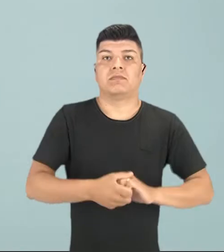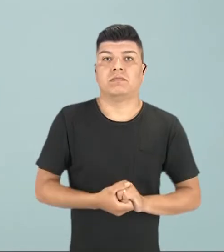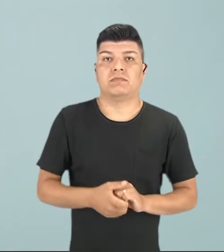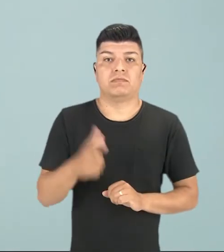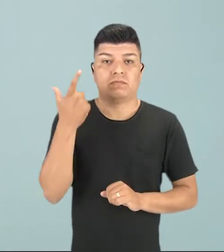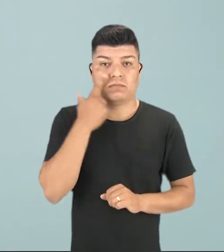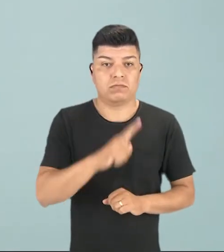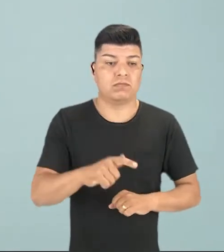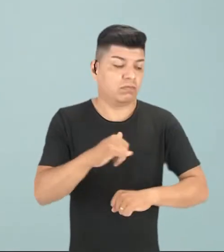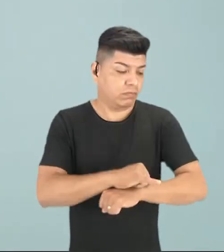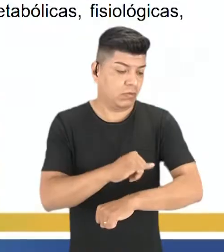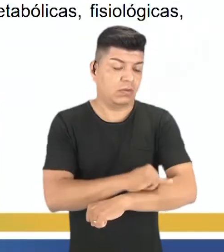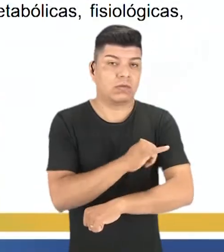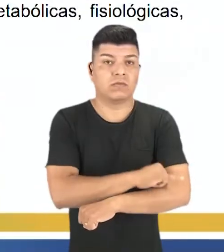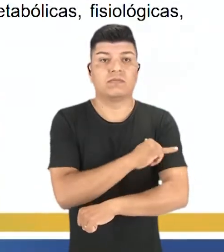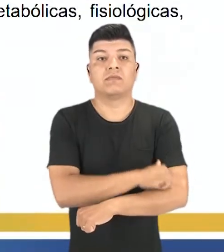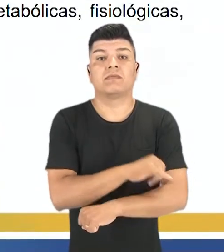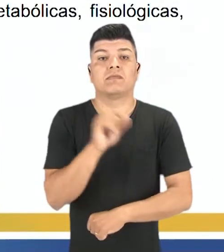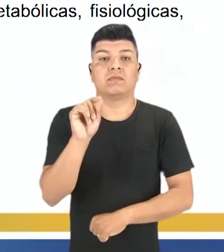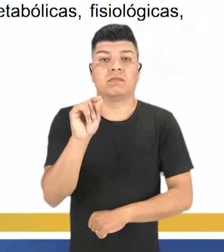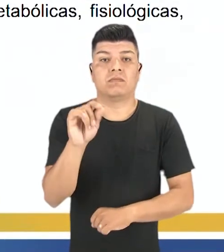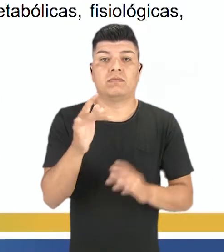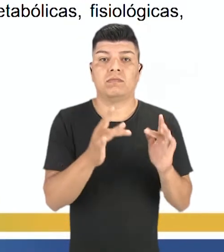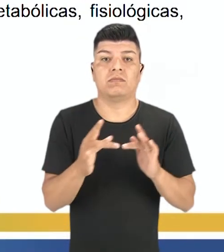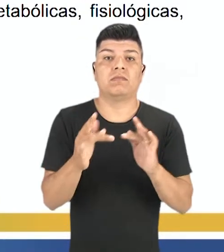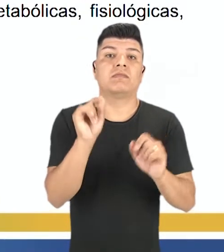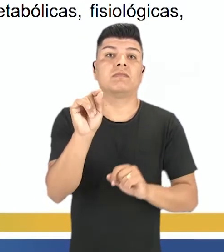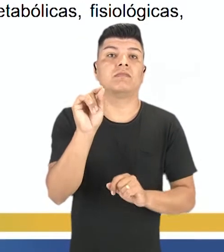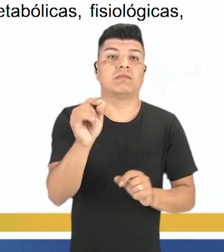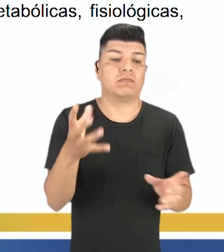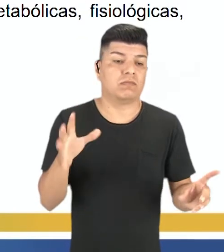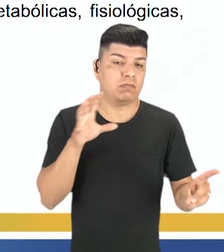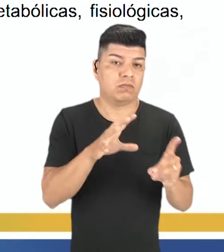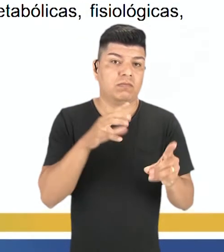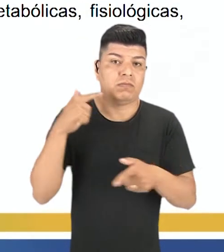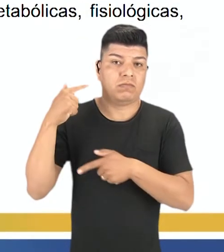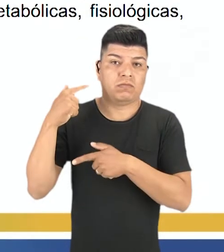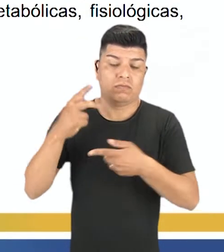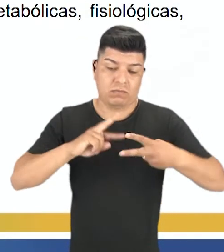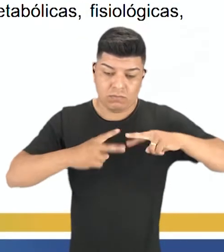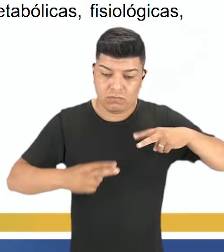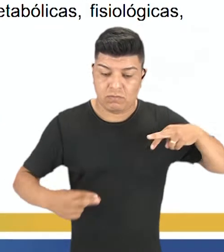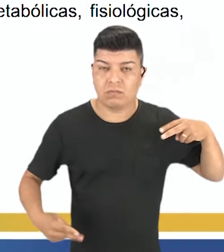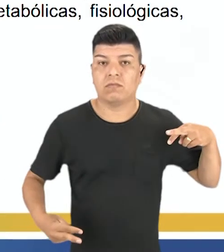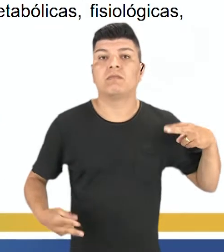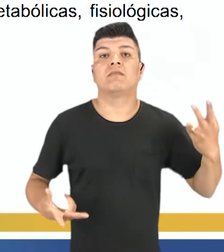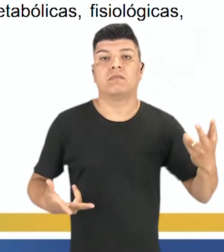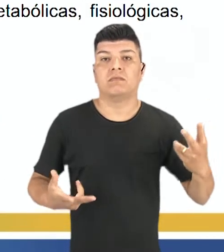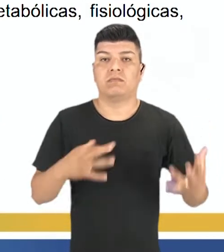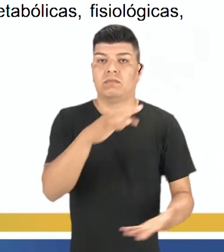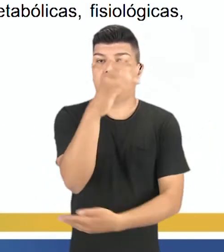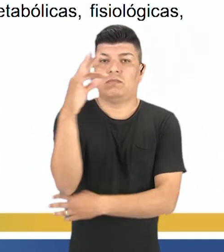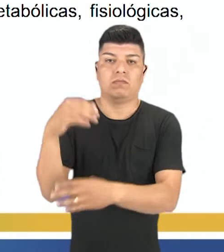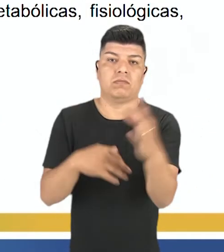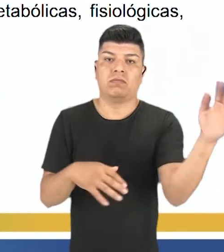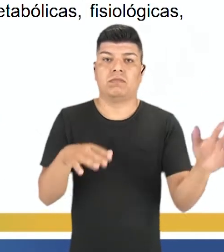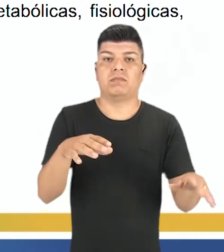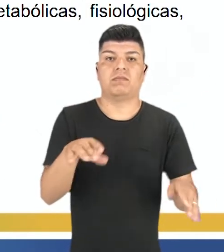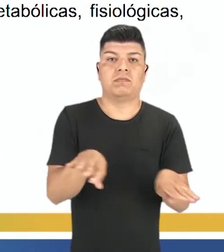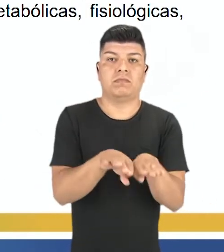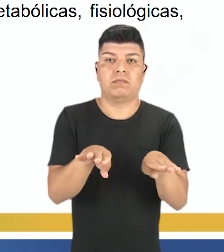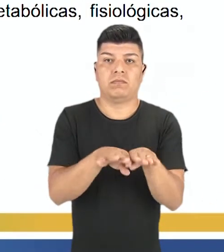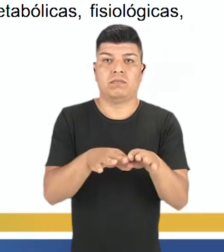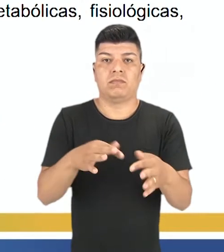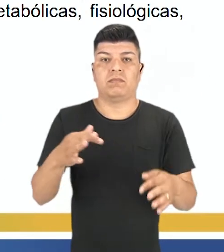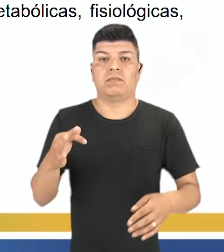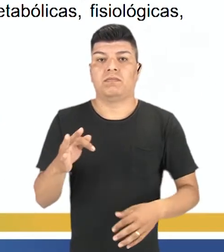gordura corporal resulta de uma interação complexa de influências genéticas, ambientais, metabólicas,